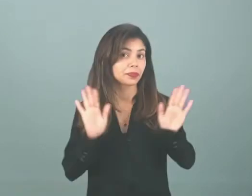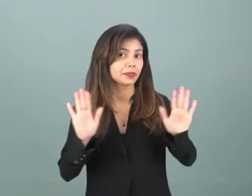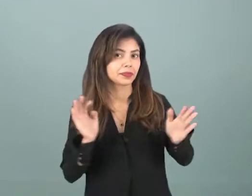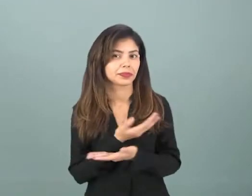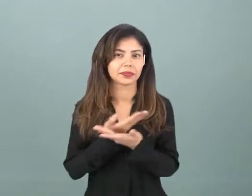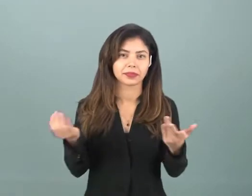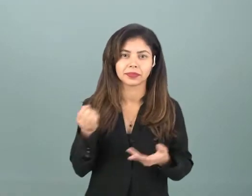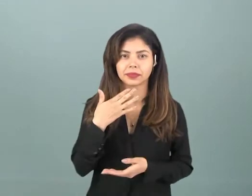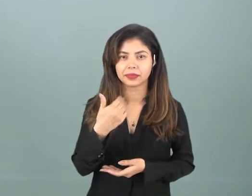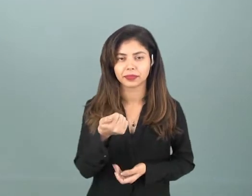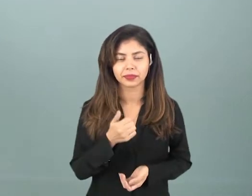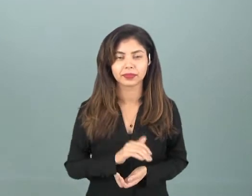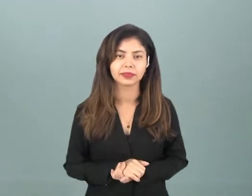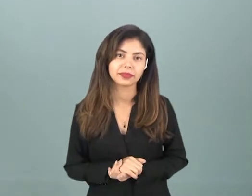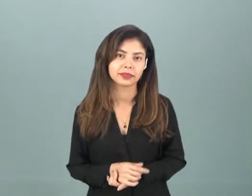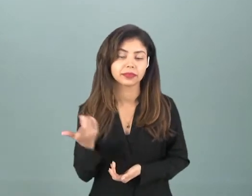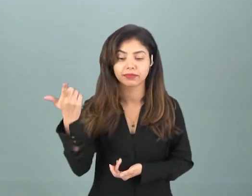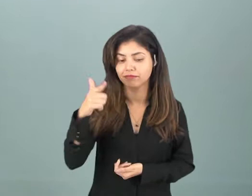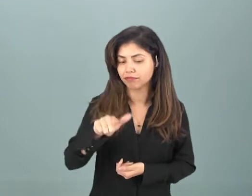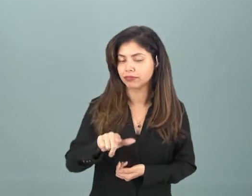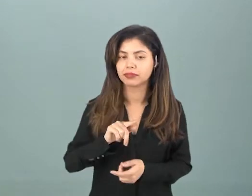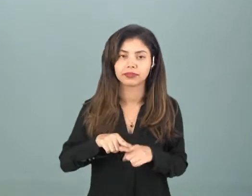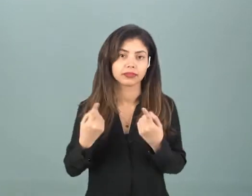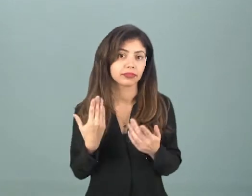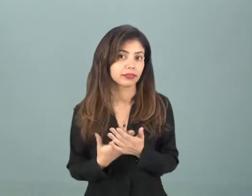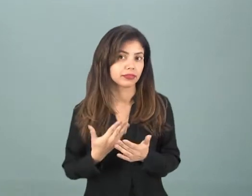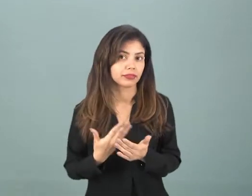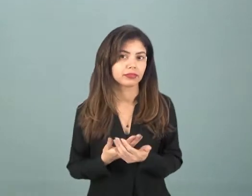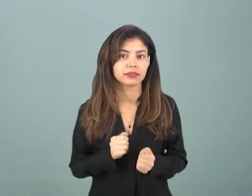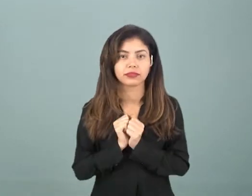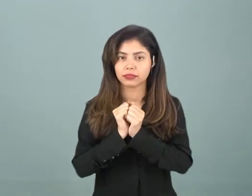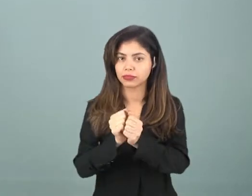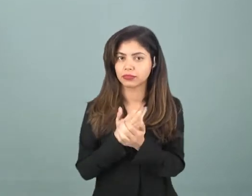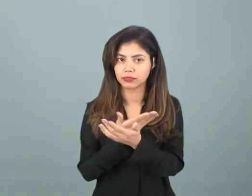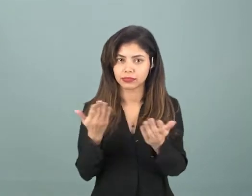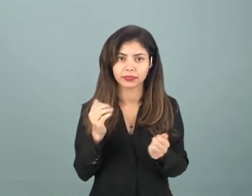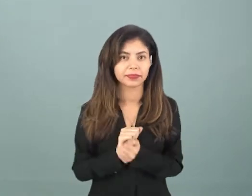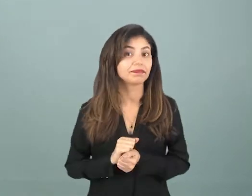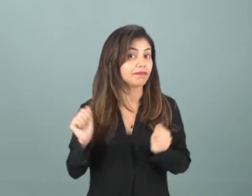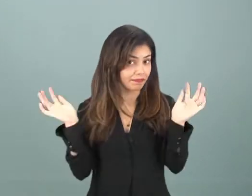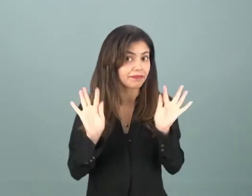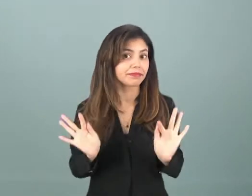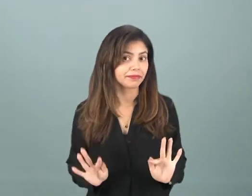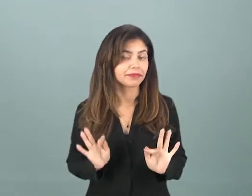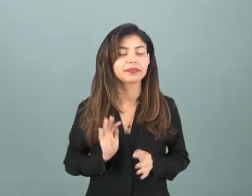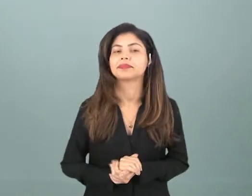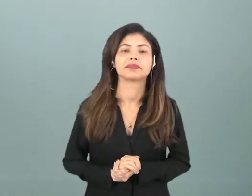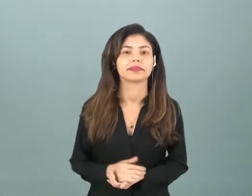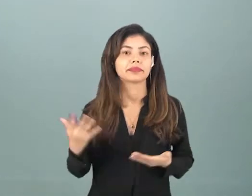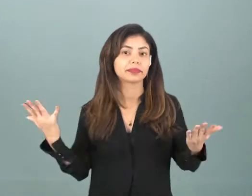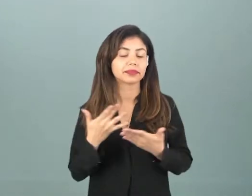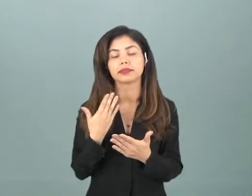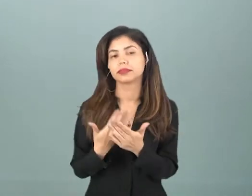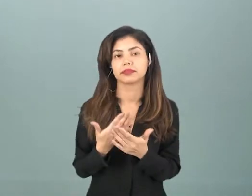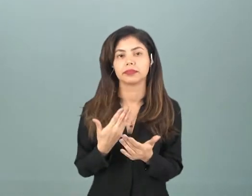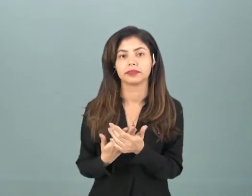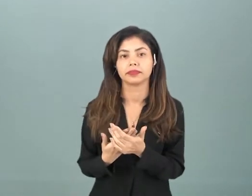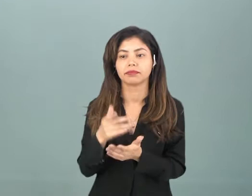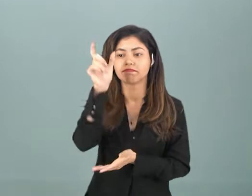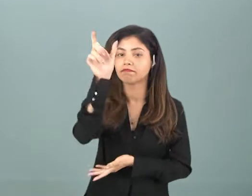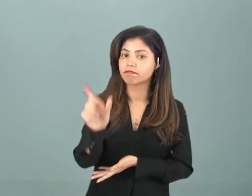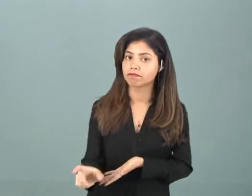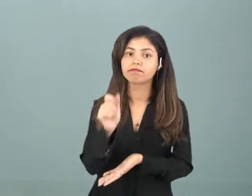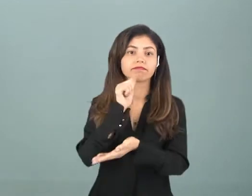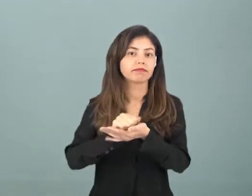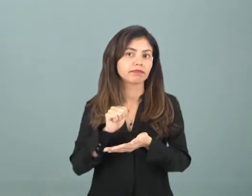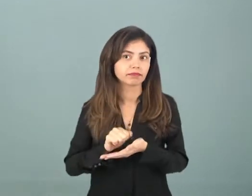Olá pessoal, tudo bem? Estou de volta para mais uma aula com vocês. Estão animados? A nossa aula é sobre biografia